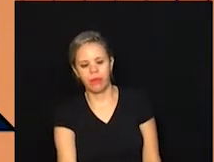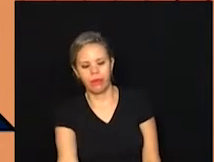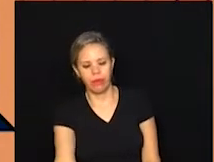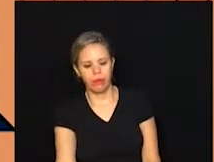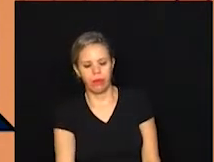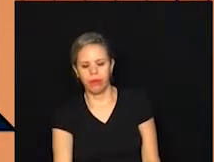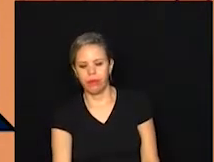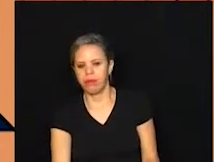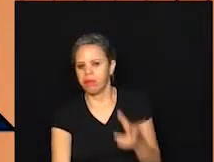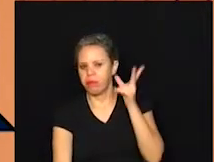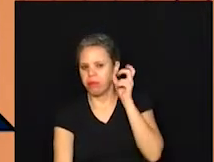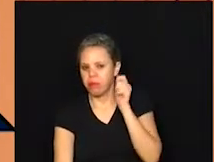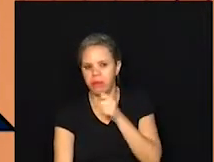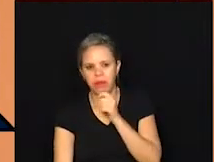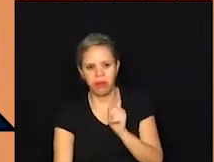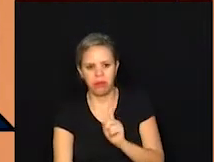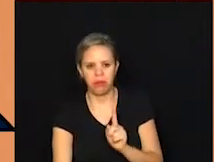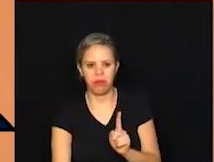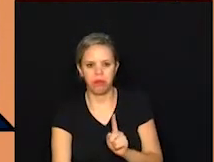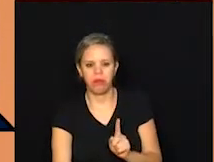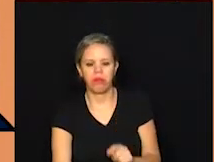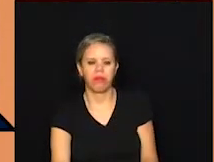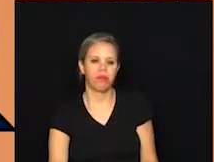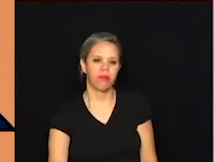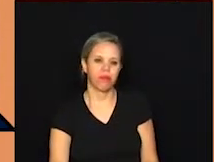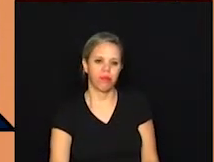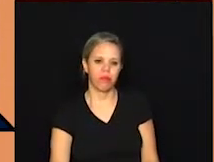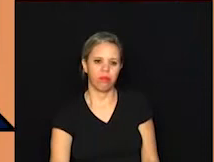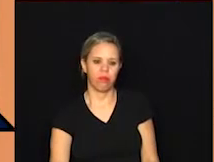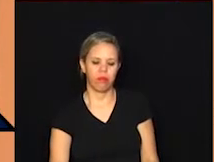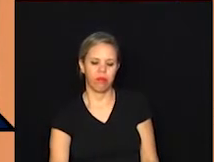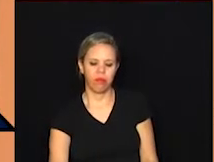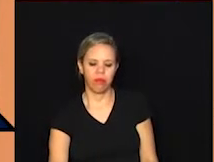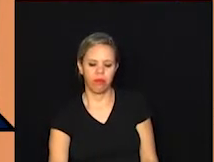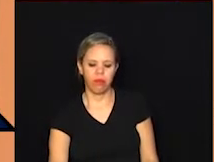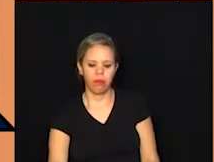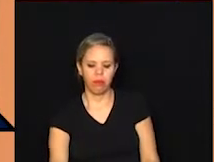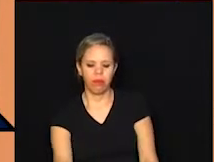não está ouvindo ainda. Acho que ela não ligou o áudio.